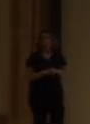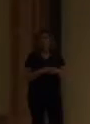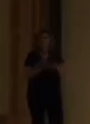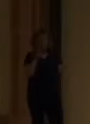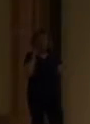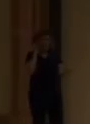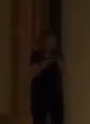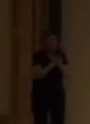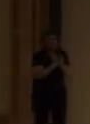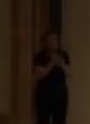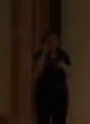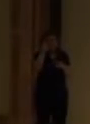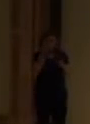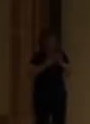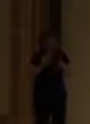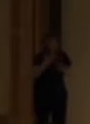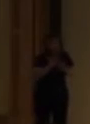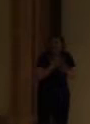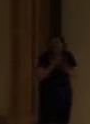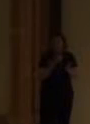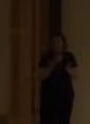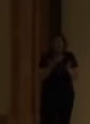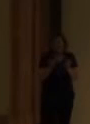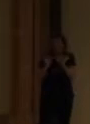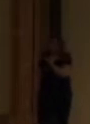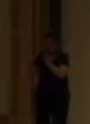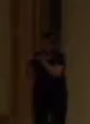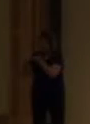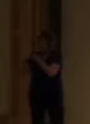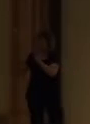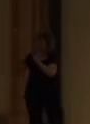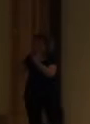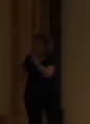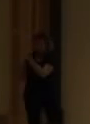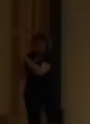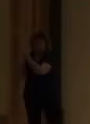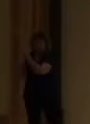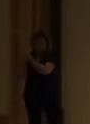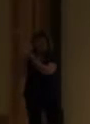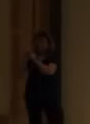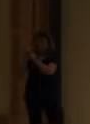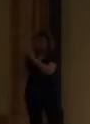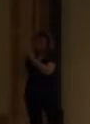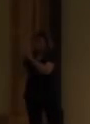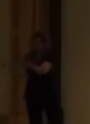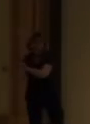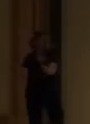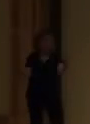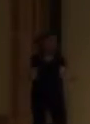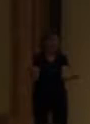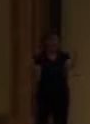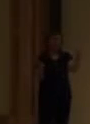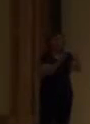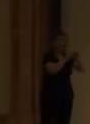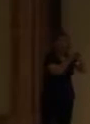temos para as entender. E, portanto, o que eu quero dizer é que a globalização,